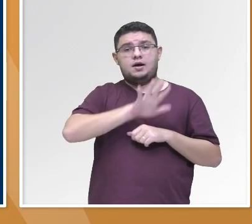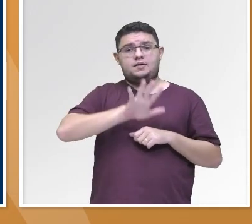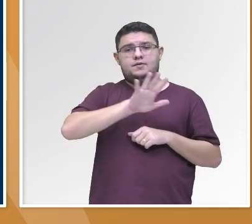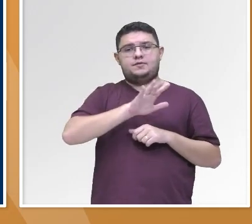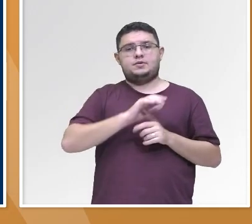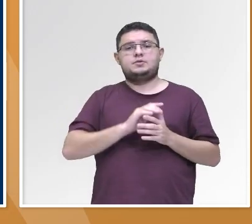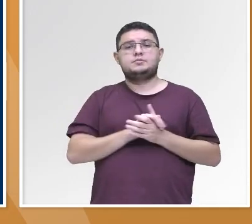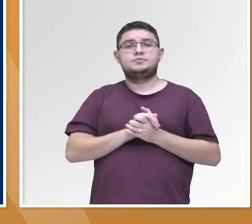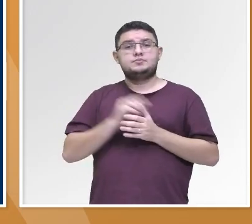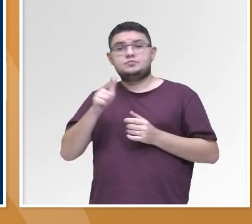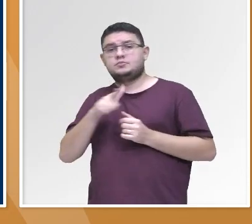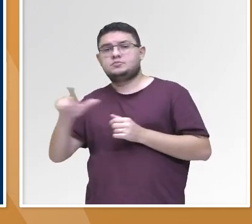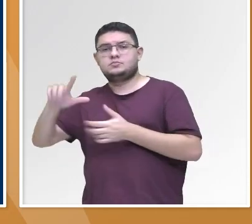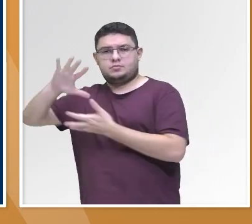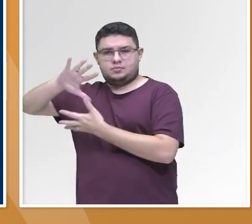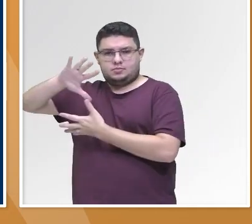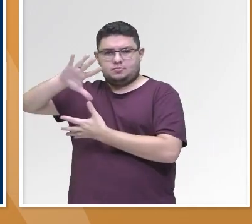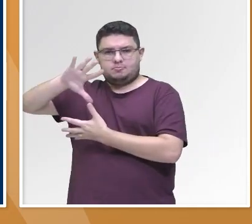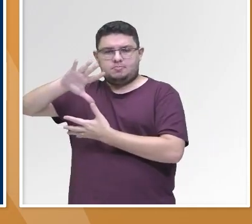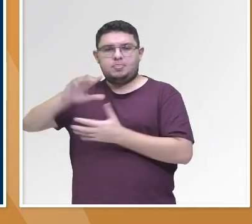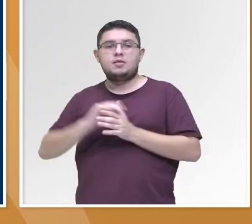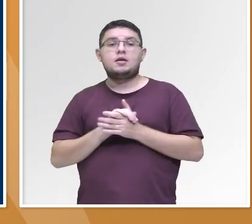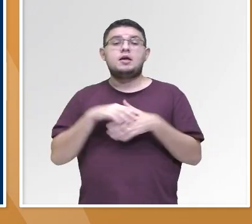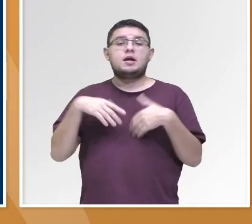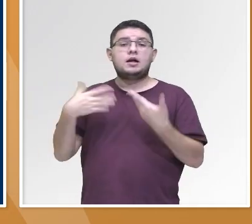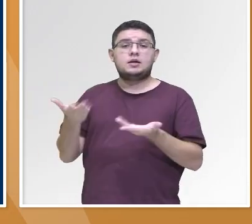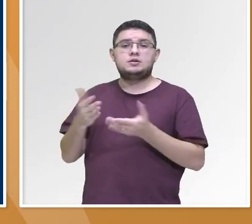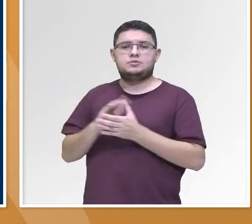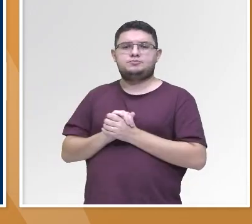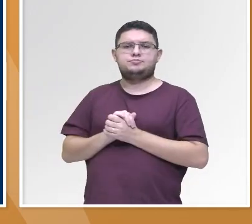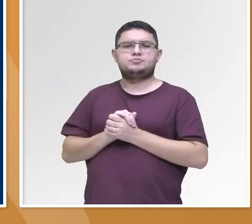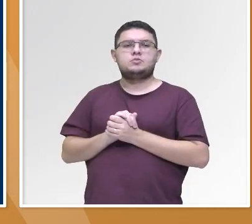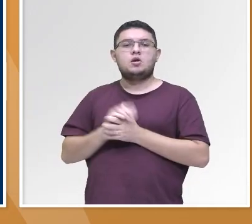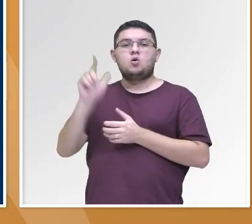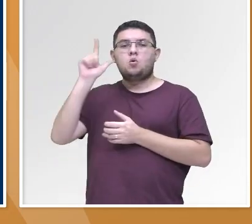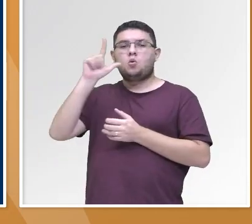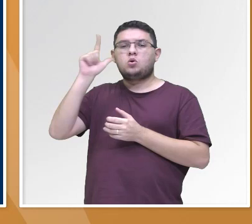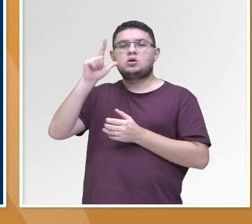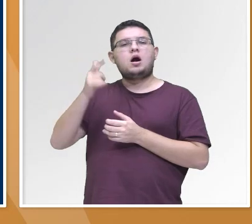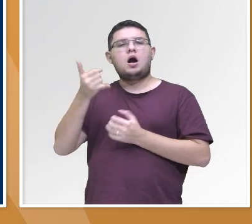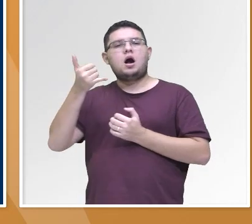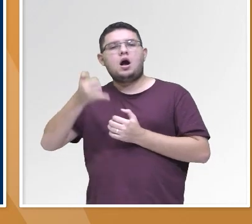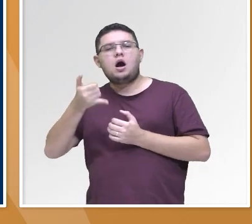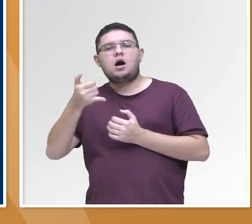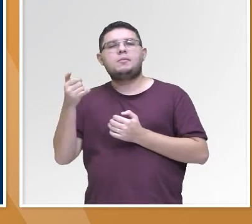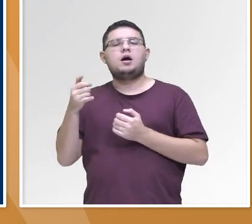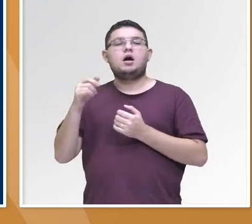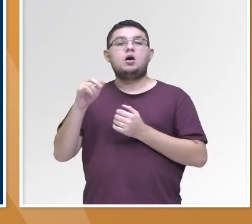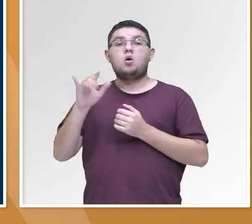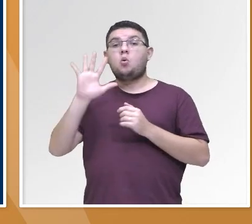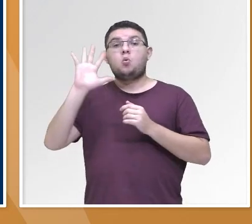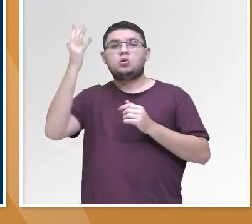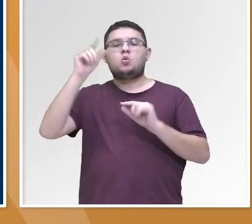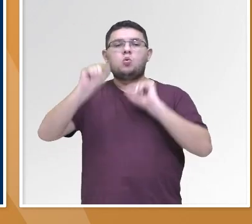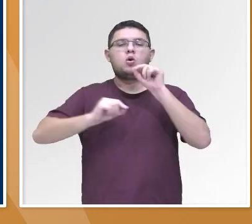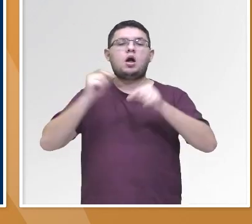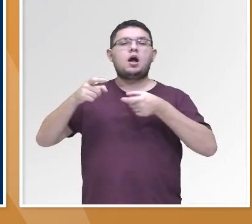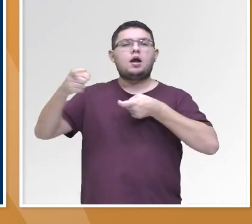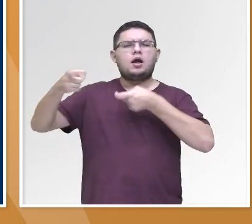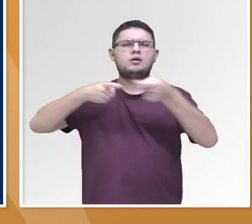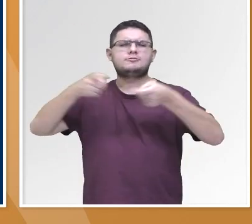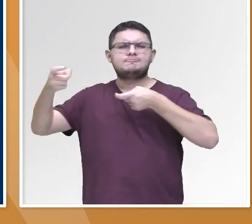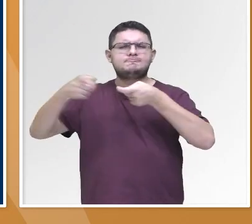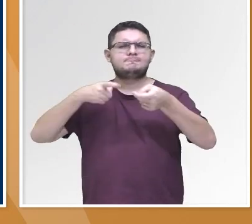De posse dessas armas, os chefes africanos faziam guerras e obtinham prisioneiros. Então, muitas vezes, aquelas guerras que nós citamos